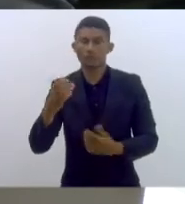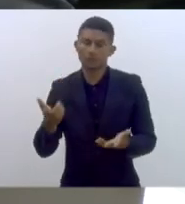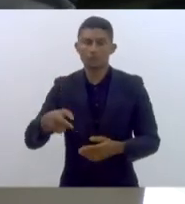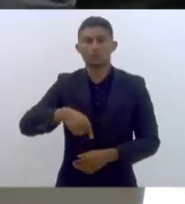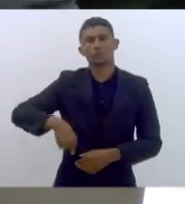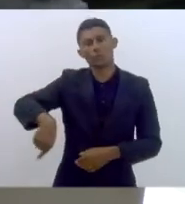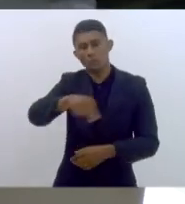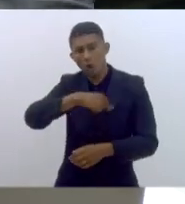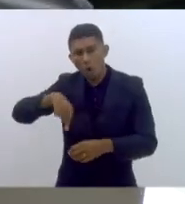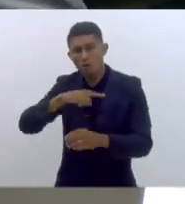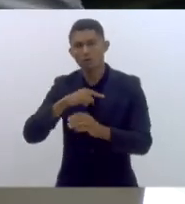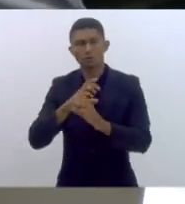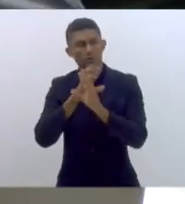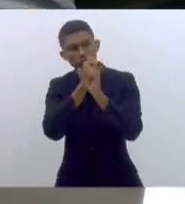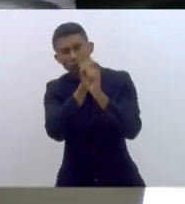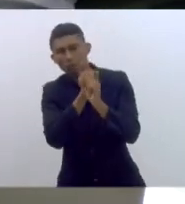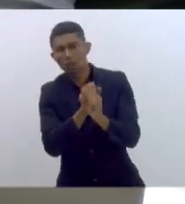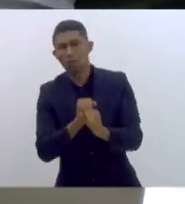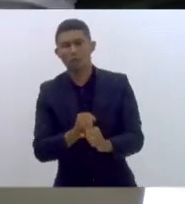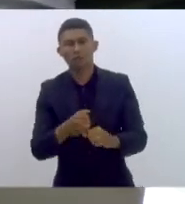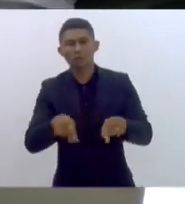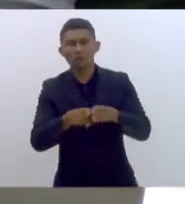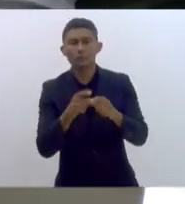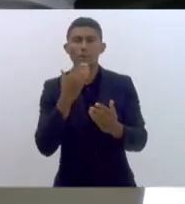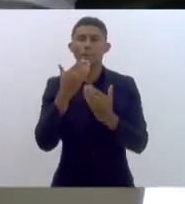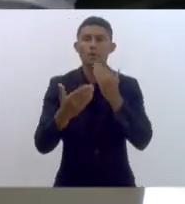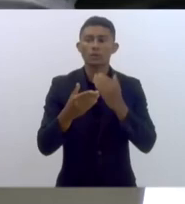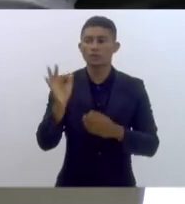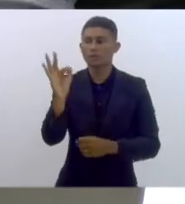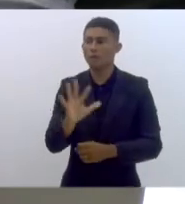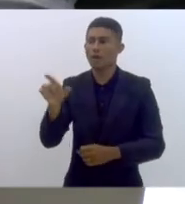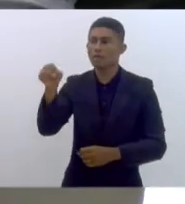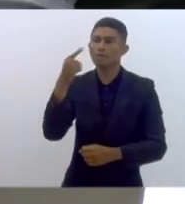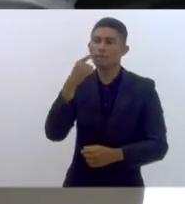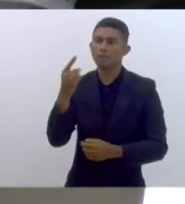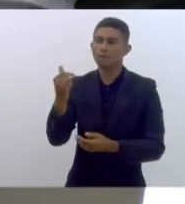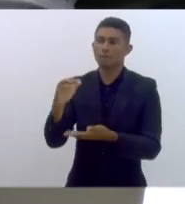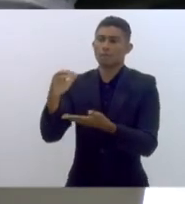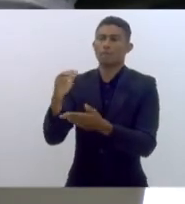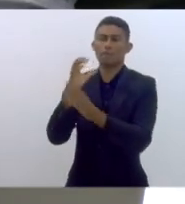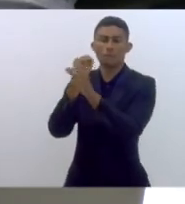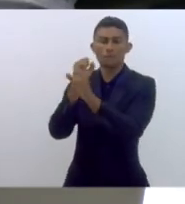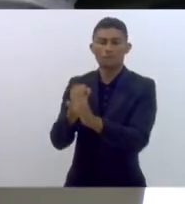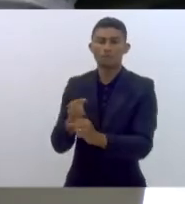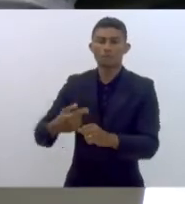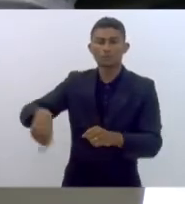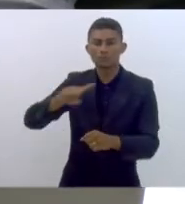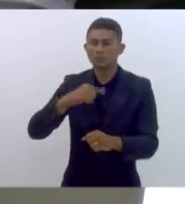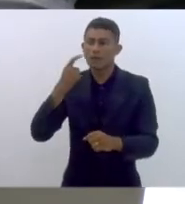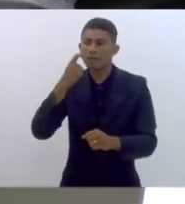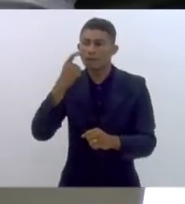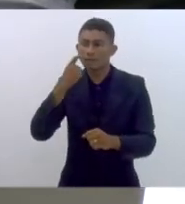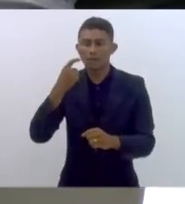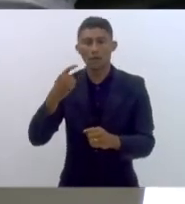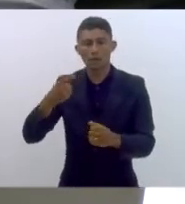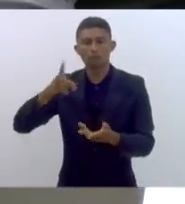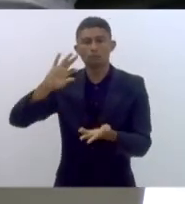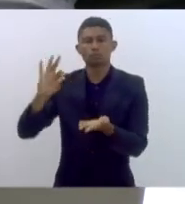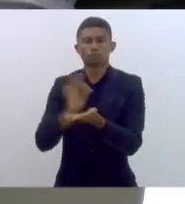nossas contas, nós solicitamos os cálculos do Tesouro Nacional e estamos fazendo a conciliação para assinatura agora na